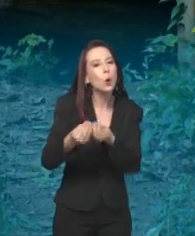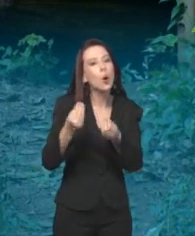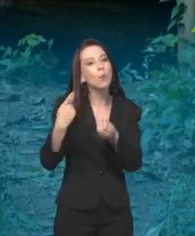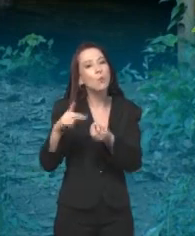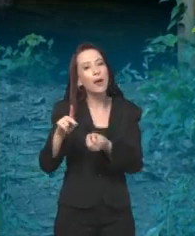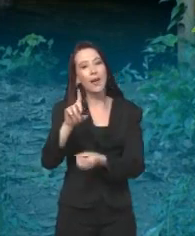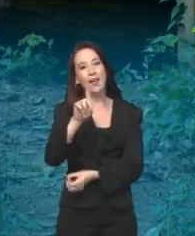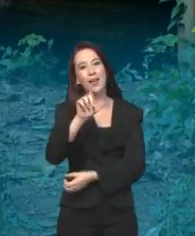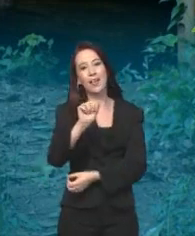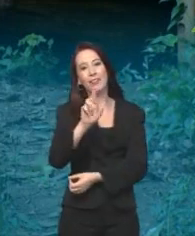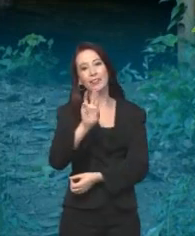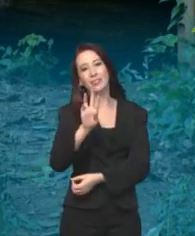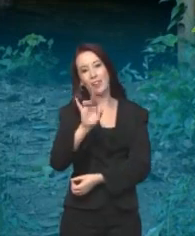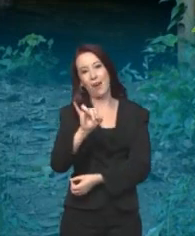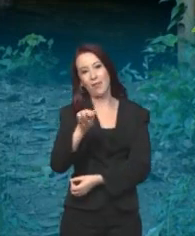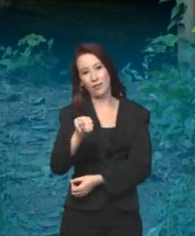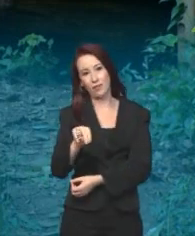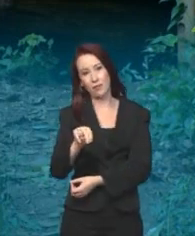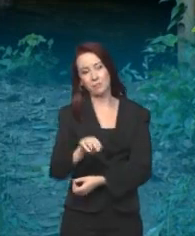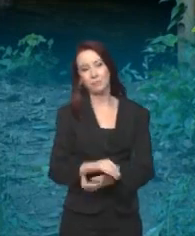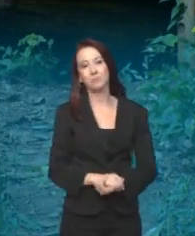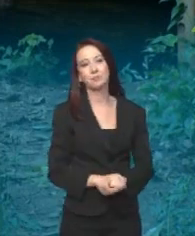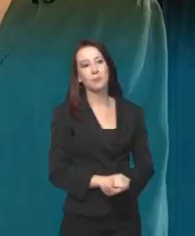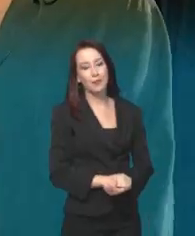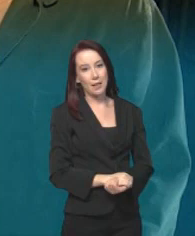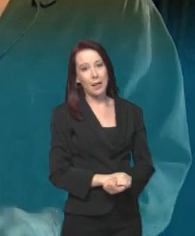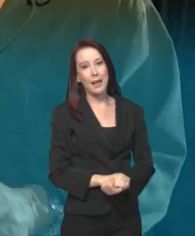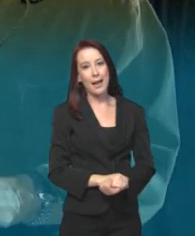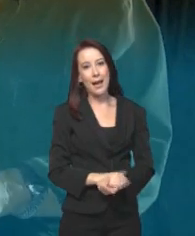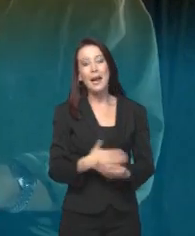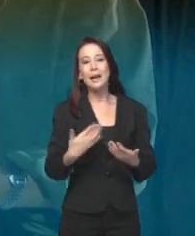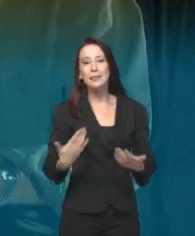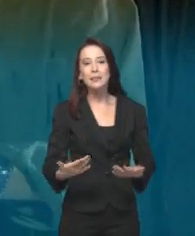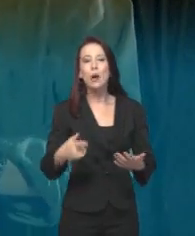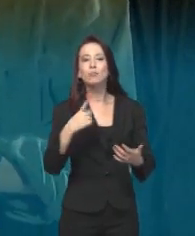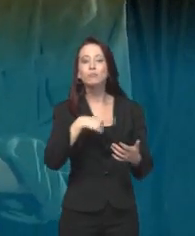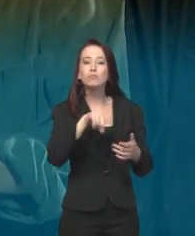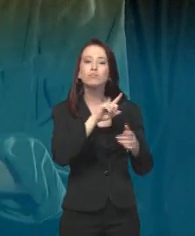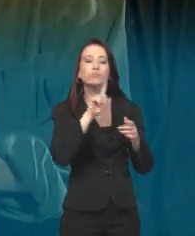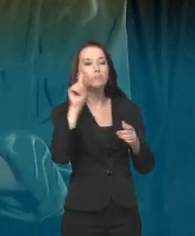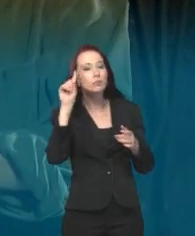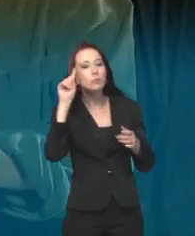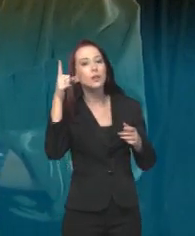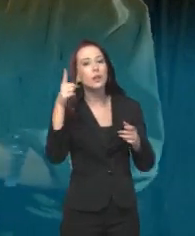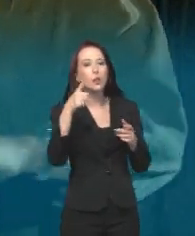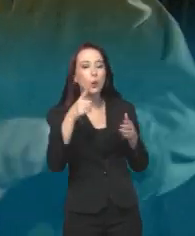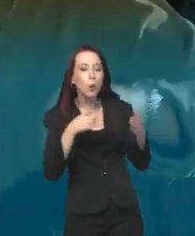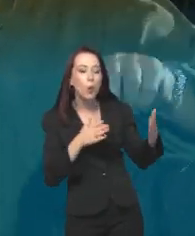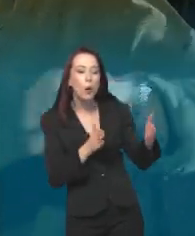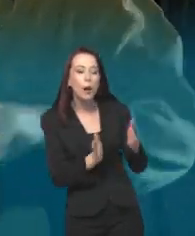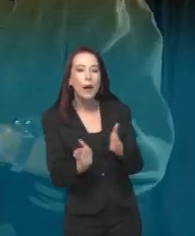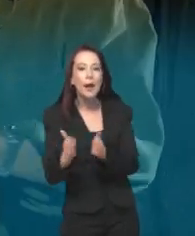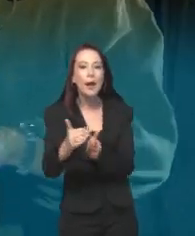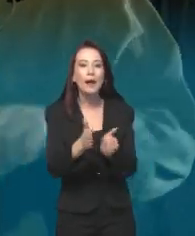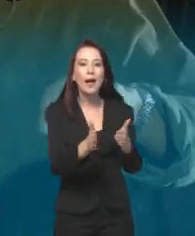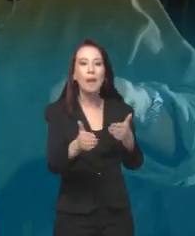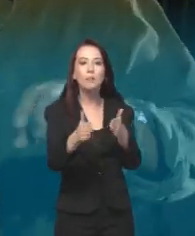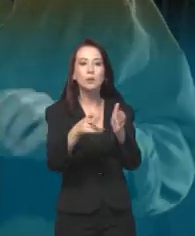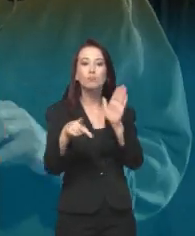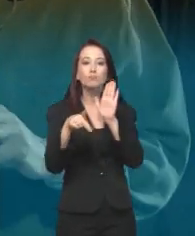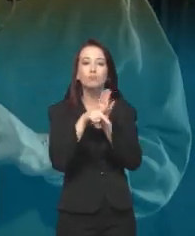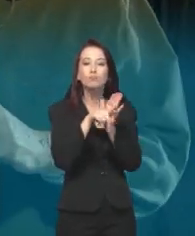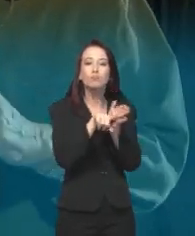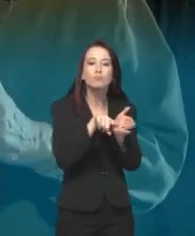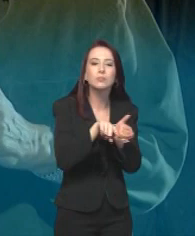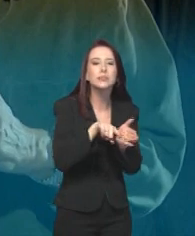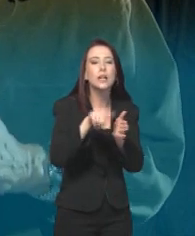complementares às ideias do próprio Darwin. Então, foi pensado na linha Lund, ou Rota Lund,